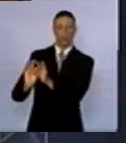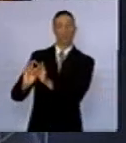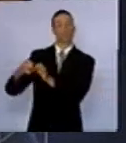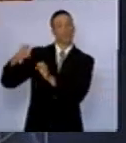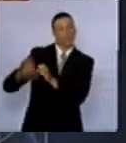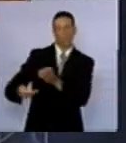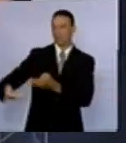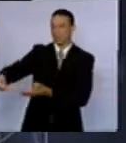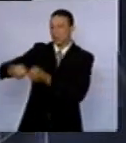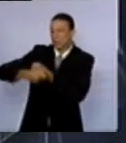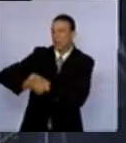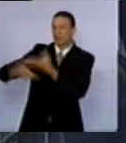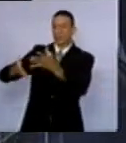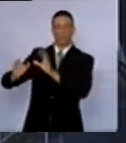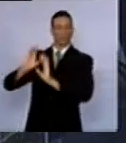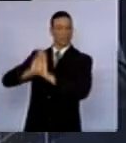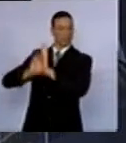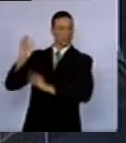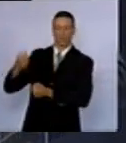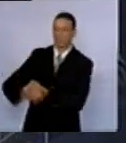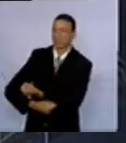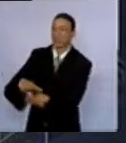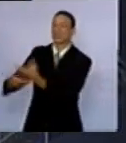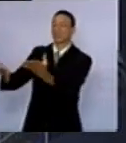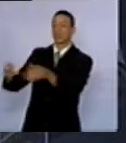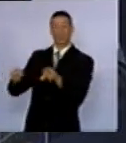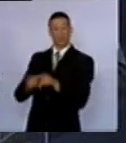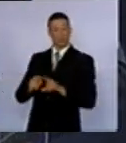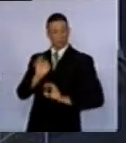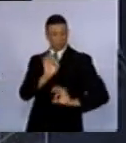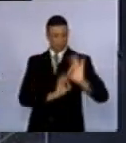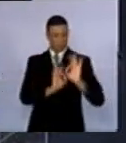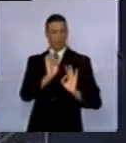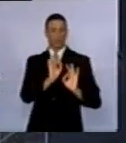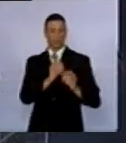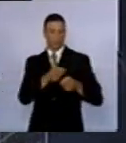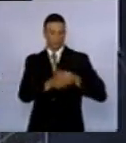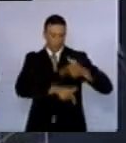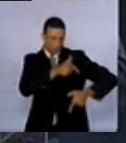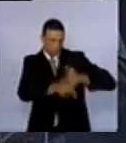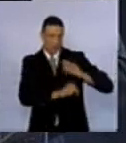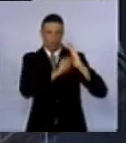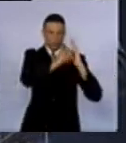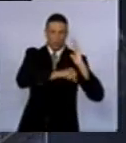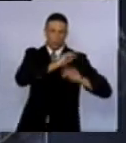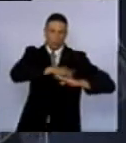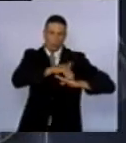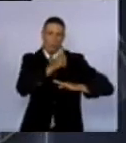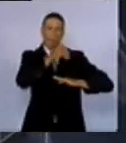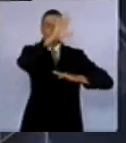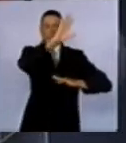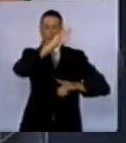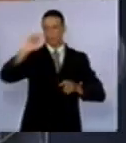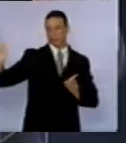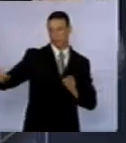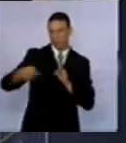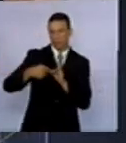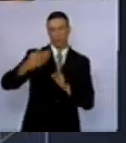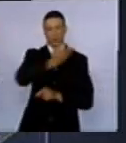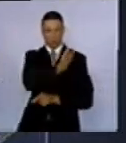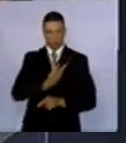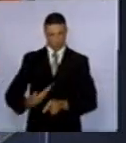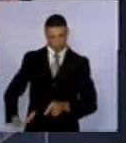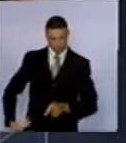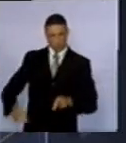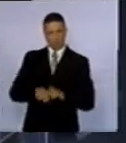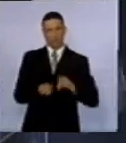oferta dos conteúdos, mas é preciso que haja também uma ação estatal no campo da demanda, para que, de fato, os investimentos público e privados